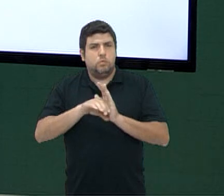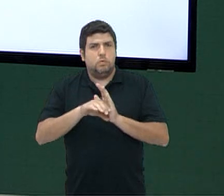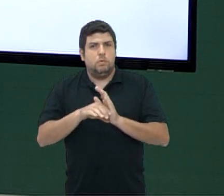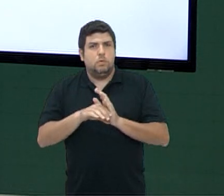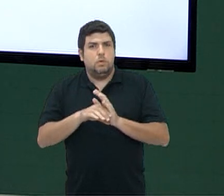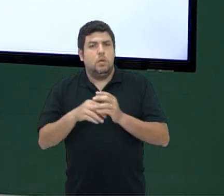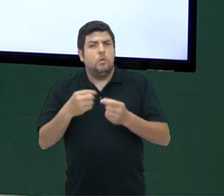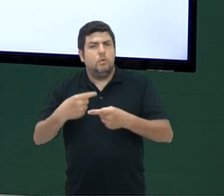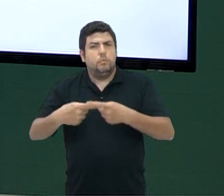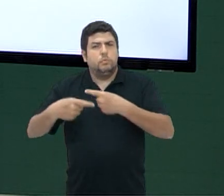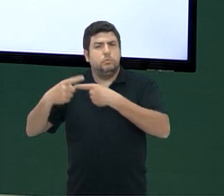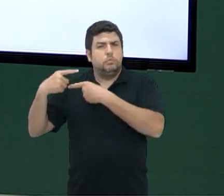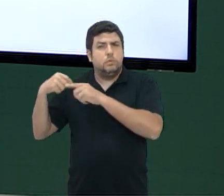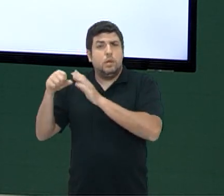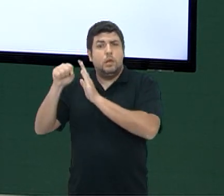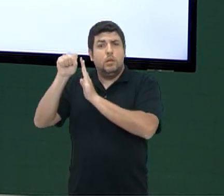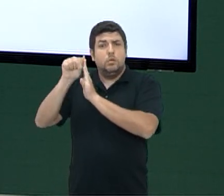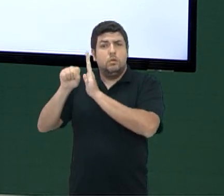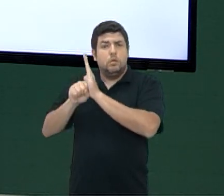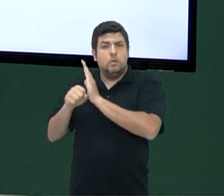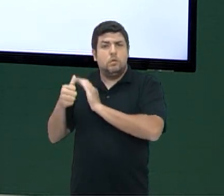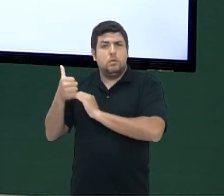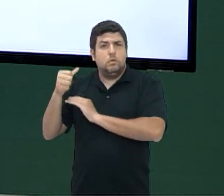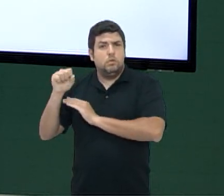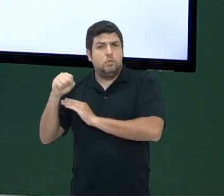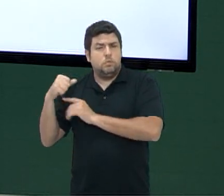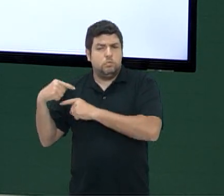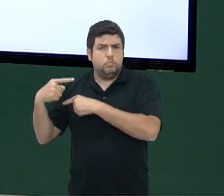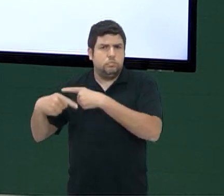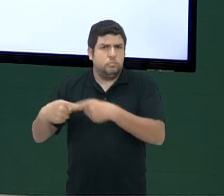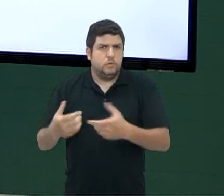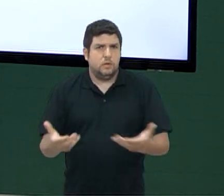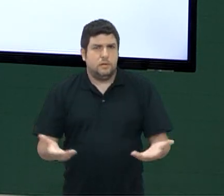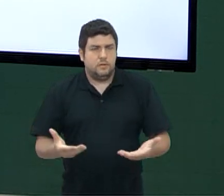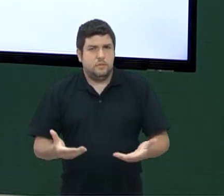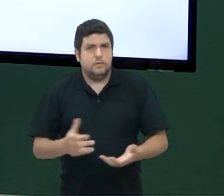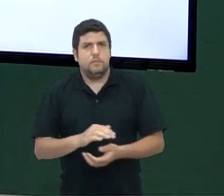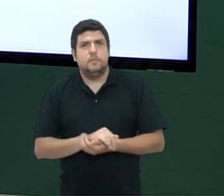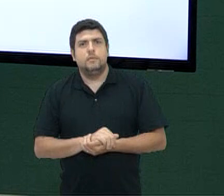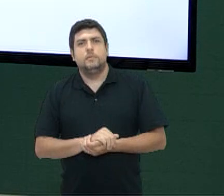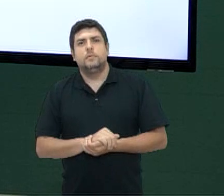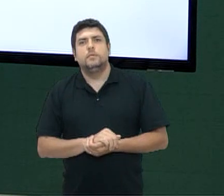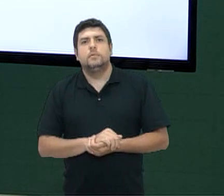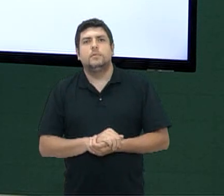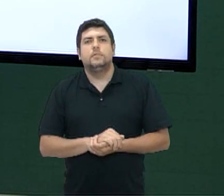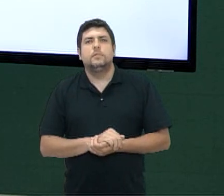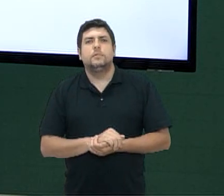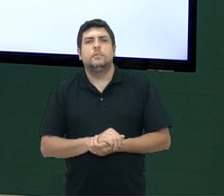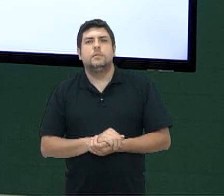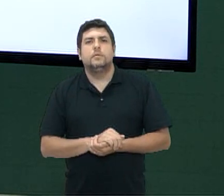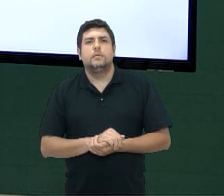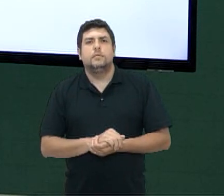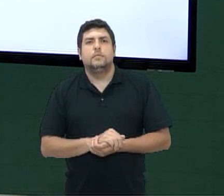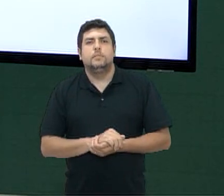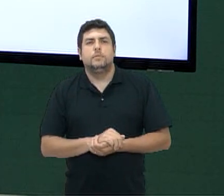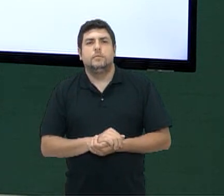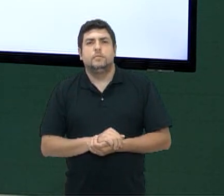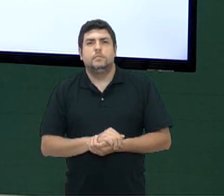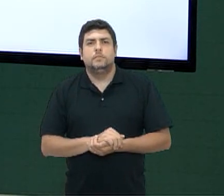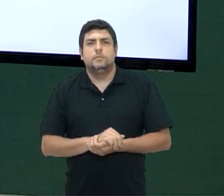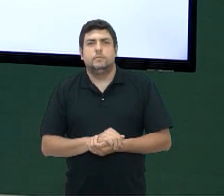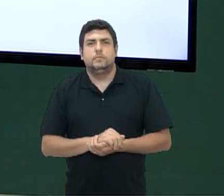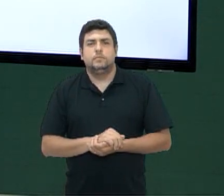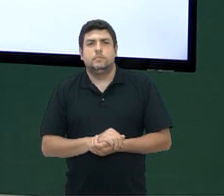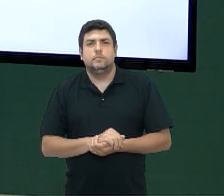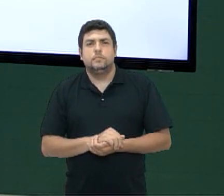século XVIII traz para a nossa modernidade, ok? Avançando na nossa tela, temos ali então alguns enunciados